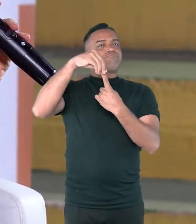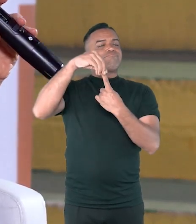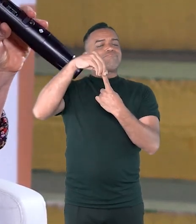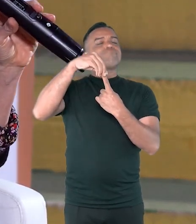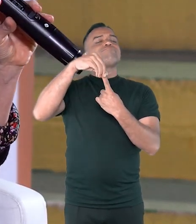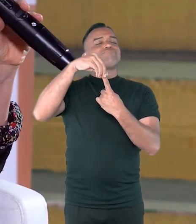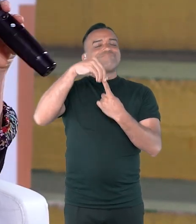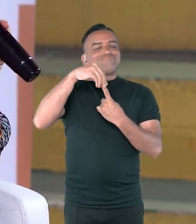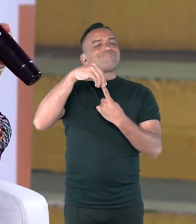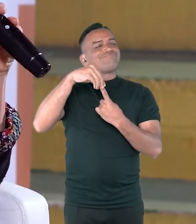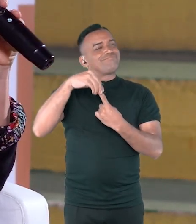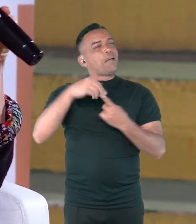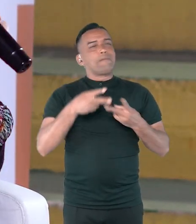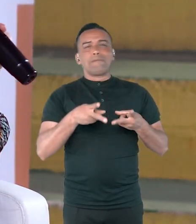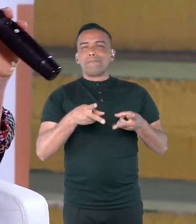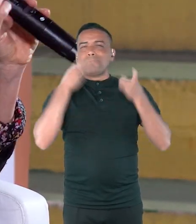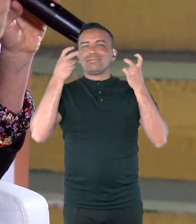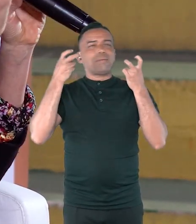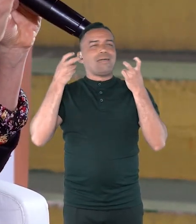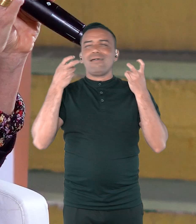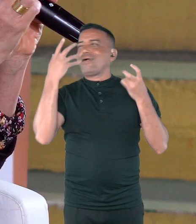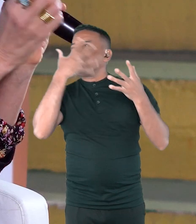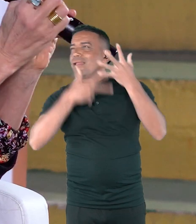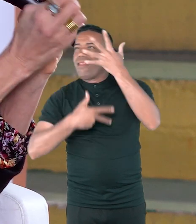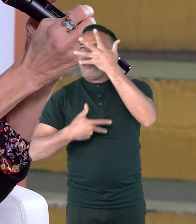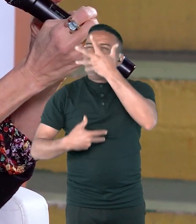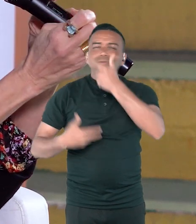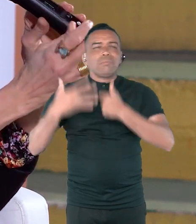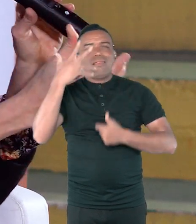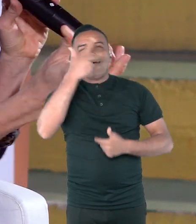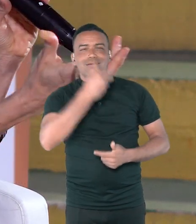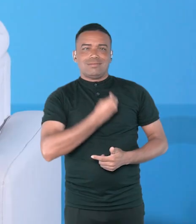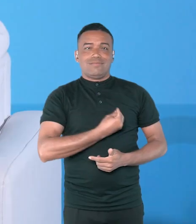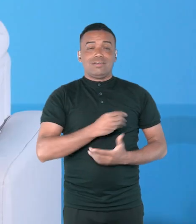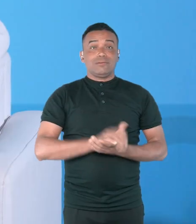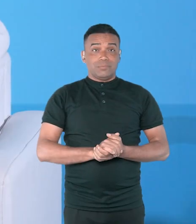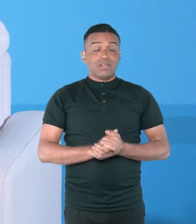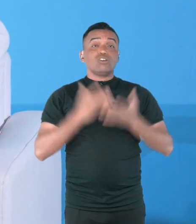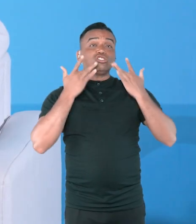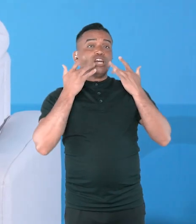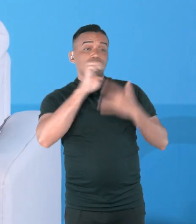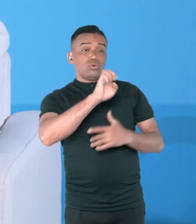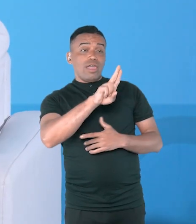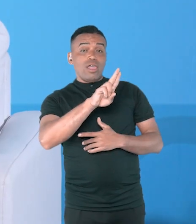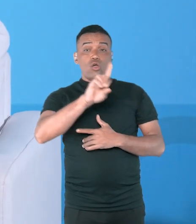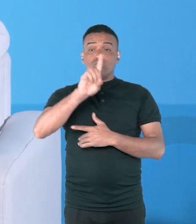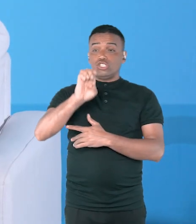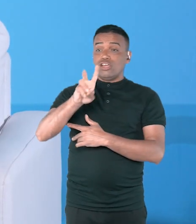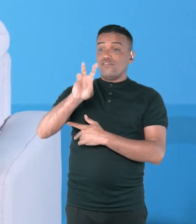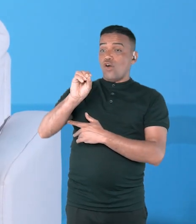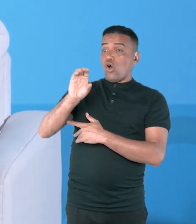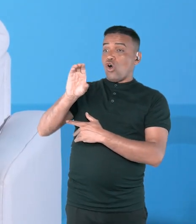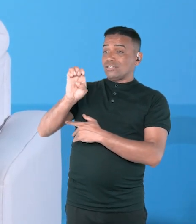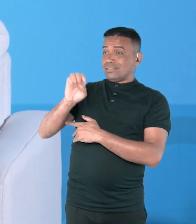perceber essa faísca da beleza. Eu sinto que, com Eu de Você, a gente